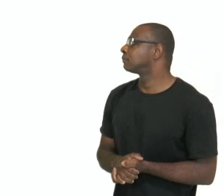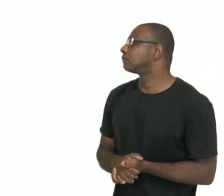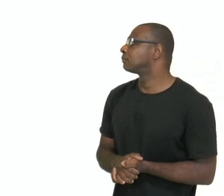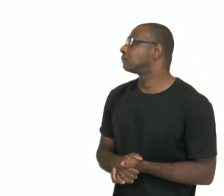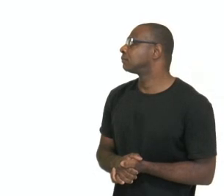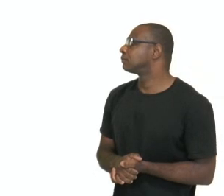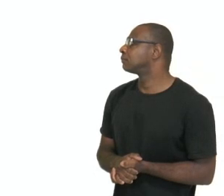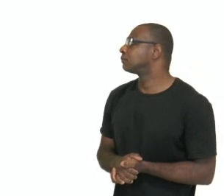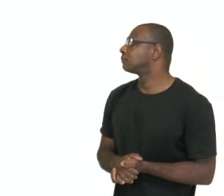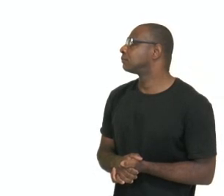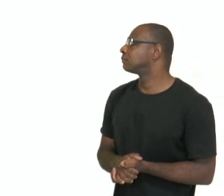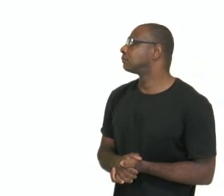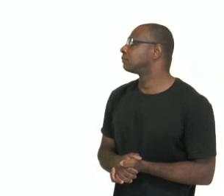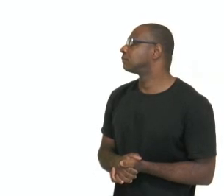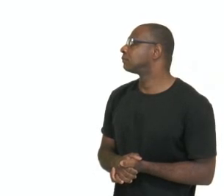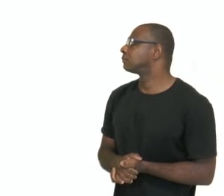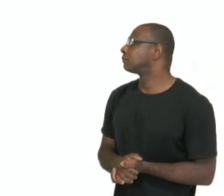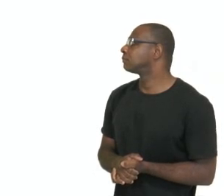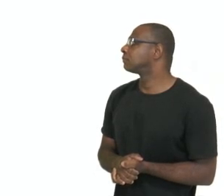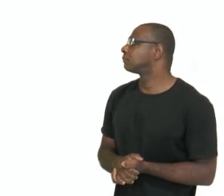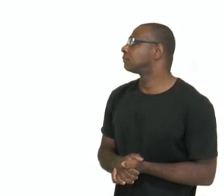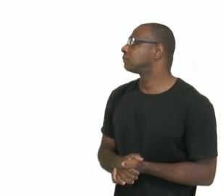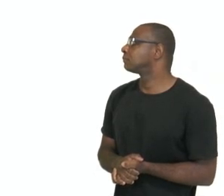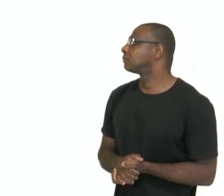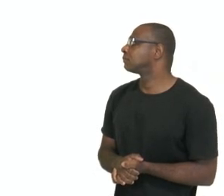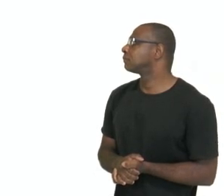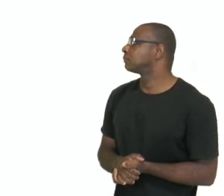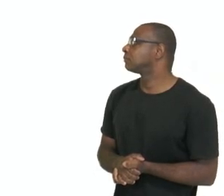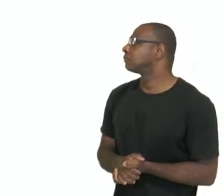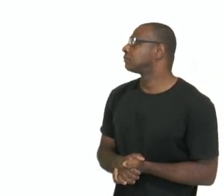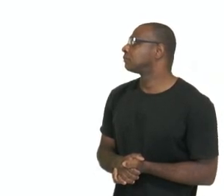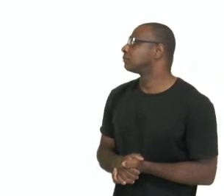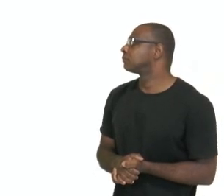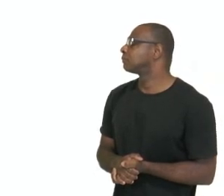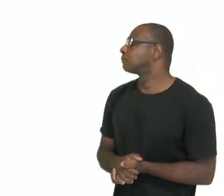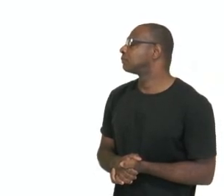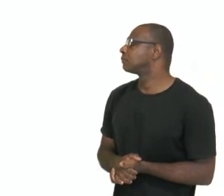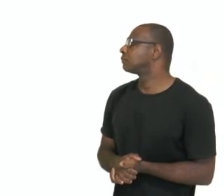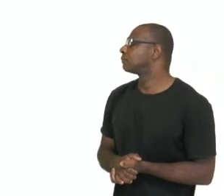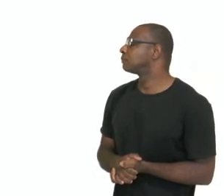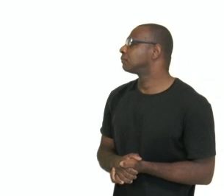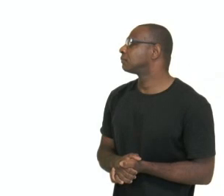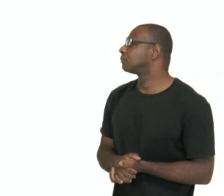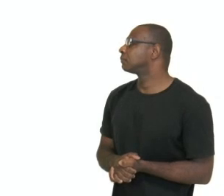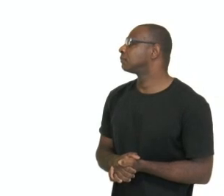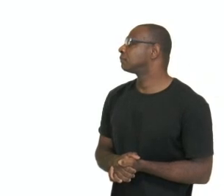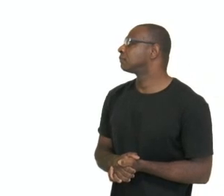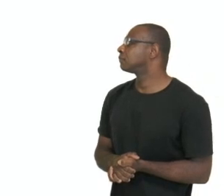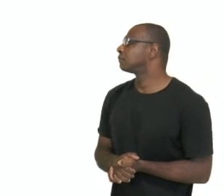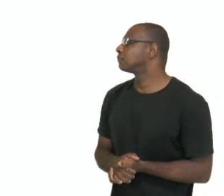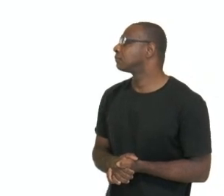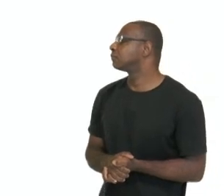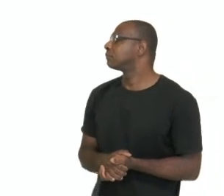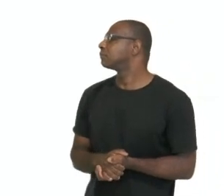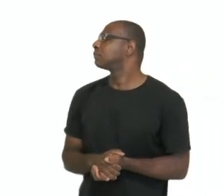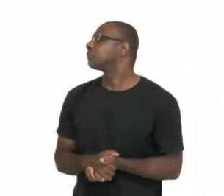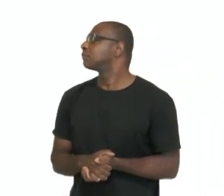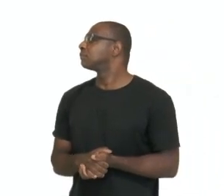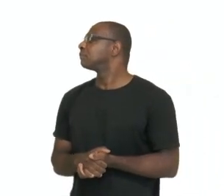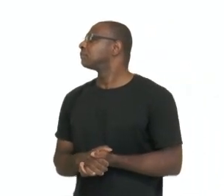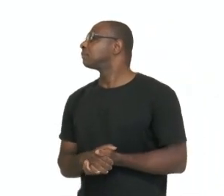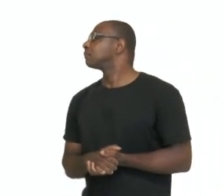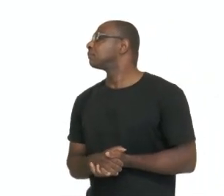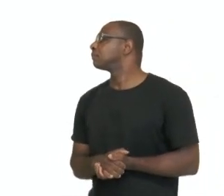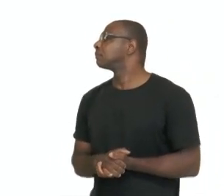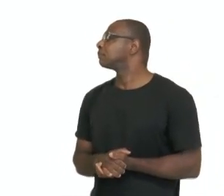um dia sequer. Às vezes ela dizia, pois o livro esteve comigo ontem à tarde, mas você só veio de manhã,